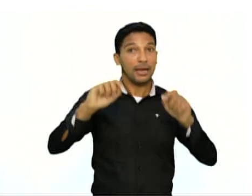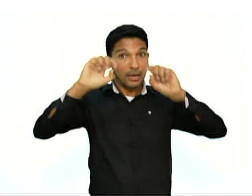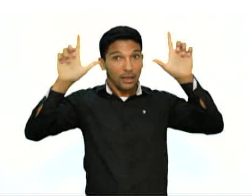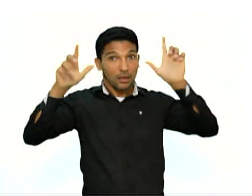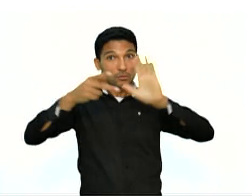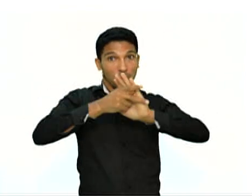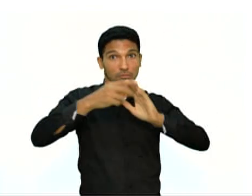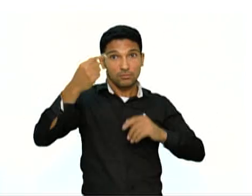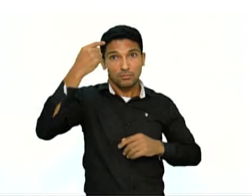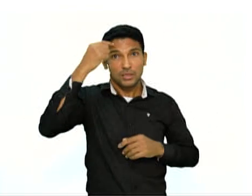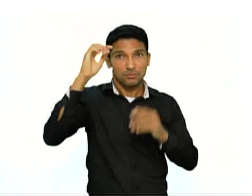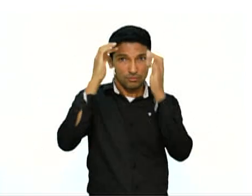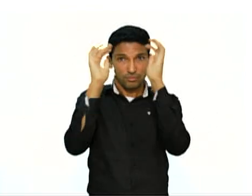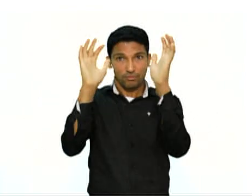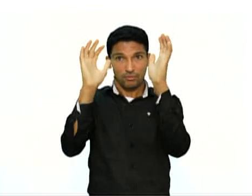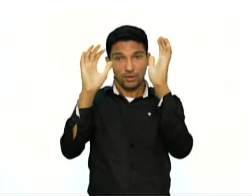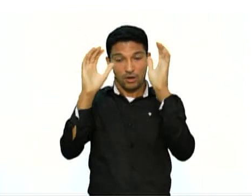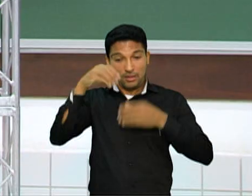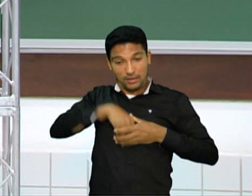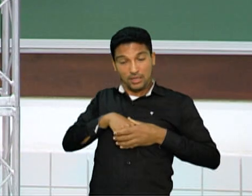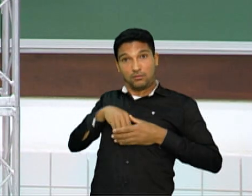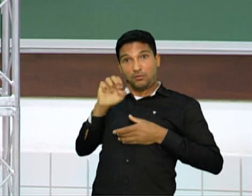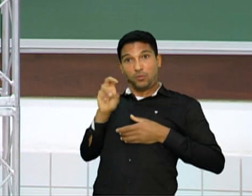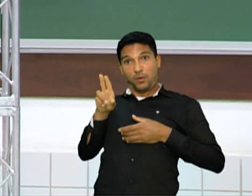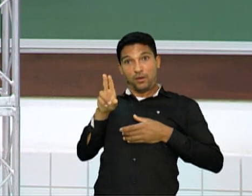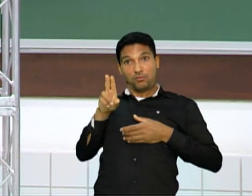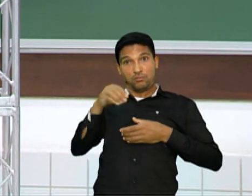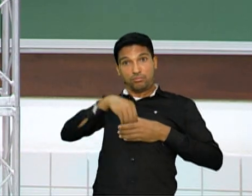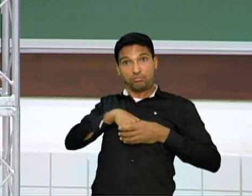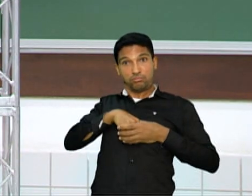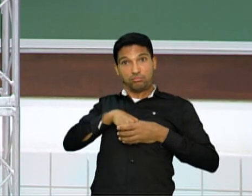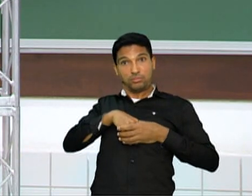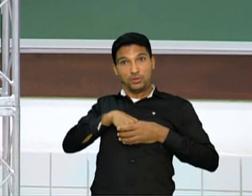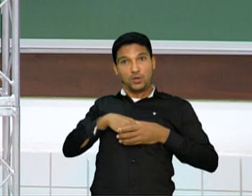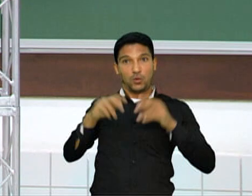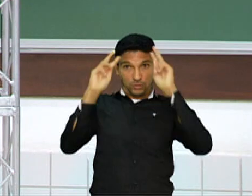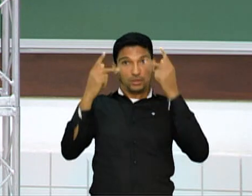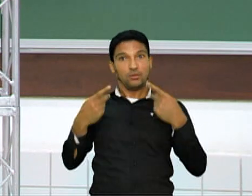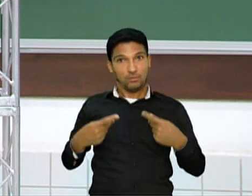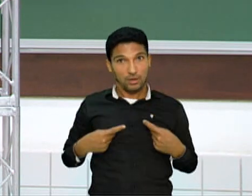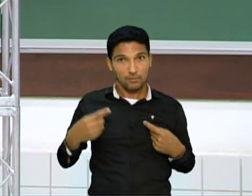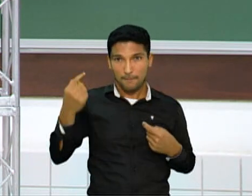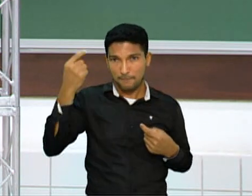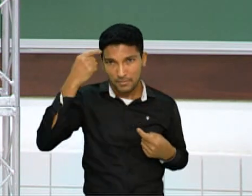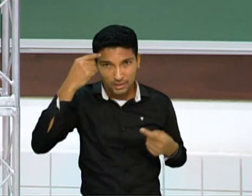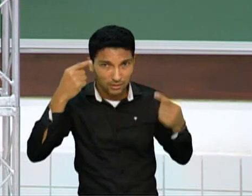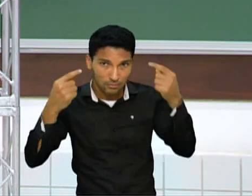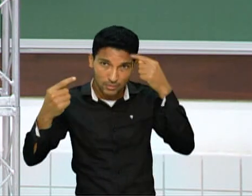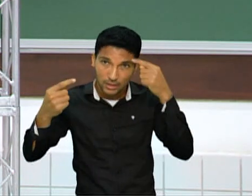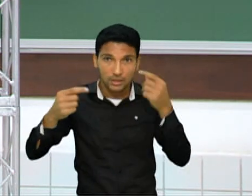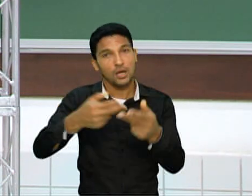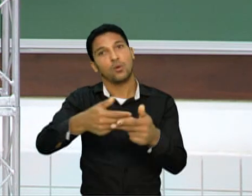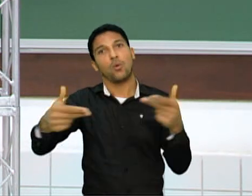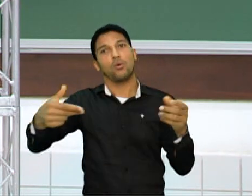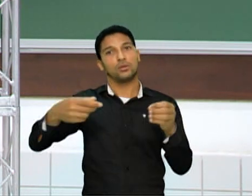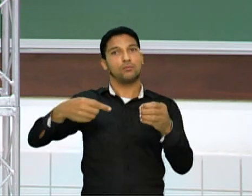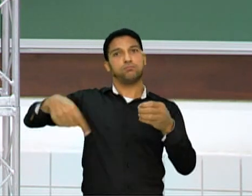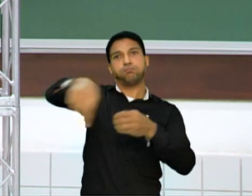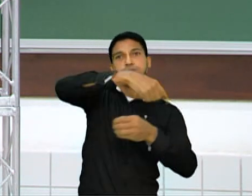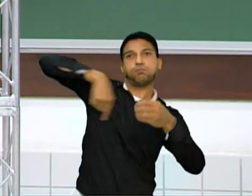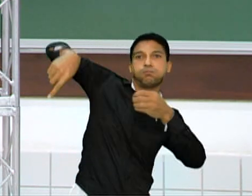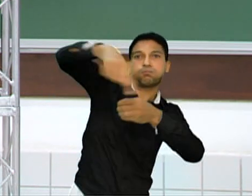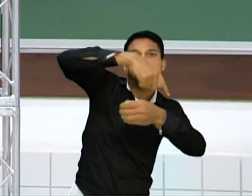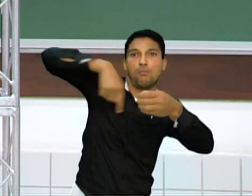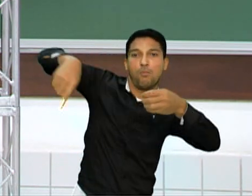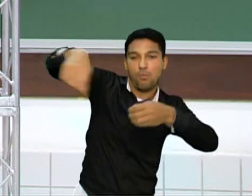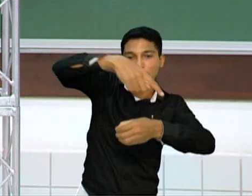Eu estou pensando, o eu, a subjetividade, o ser humano pensa sobre as coisas. Então, essa é a primeira certeza,